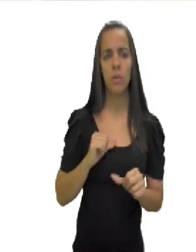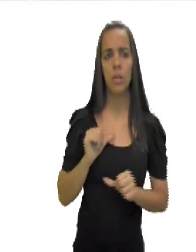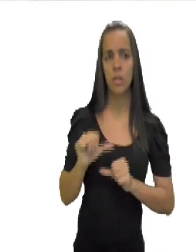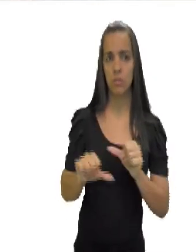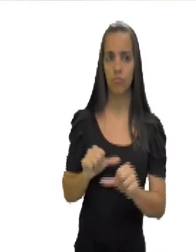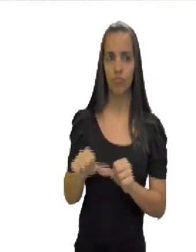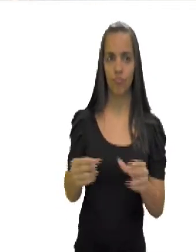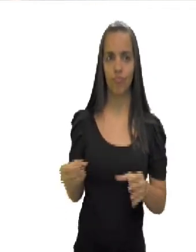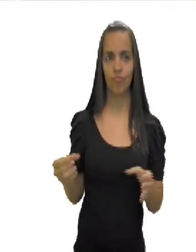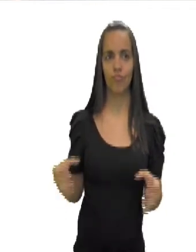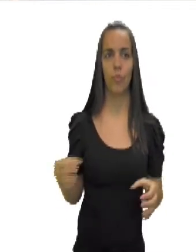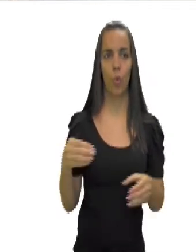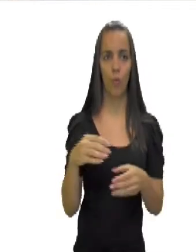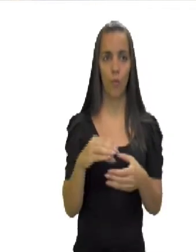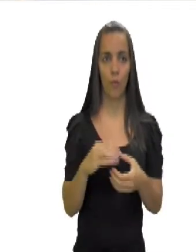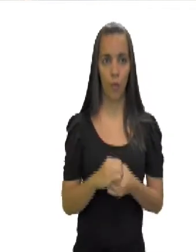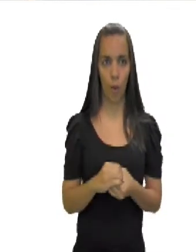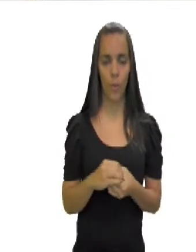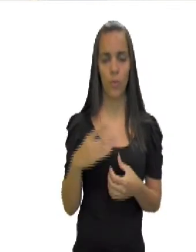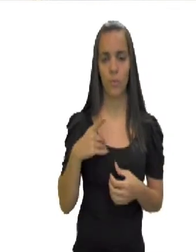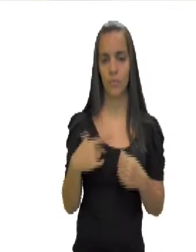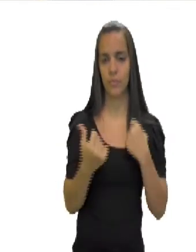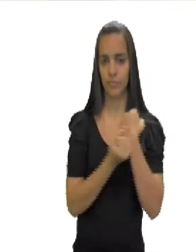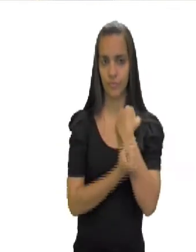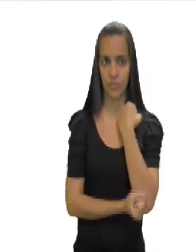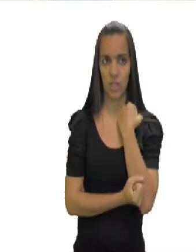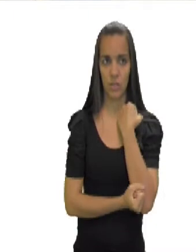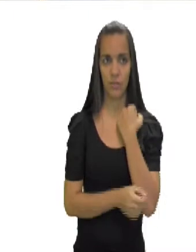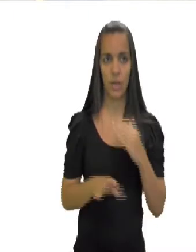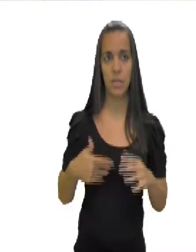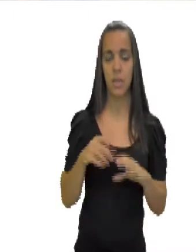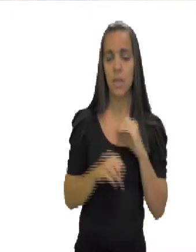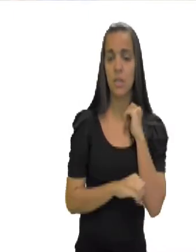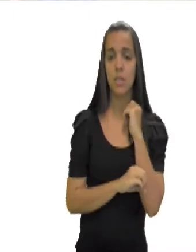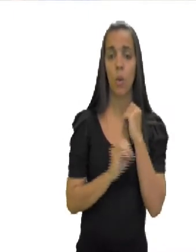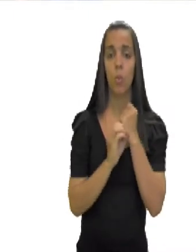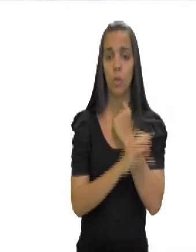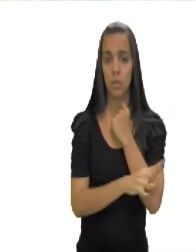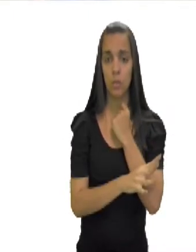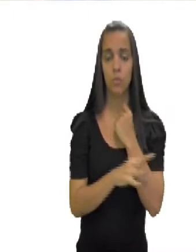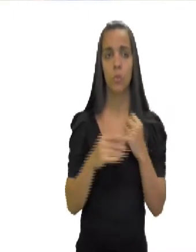as fezes que depois são expulsas para o exterior.